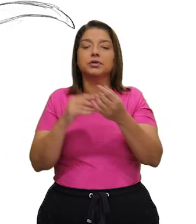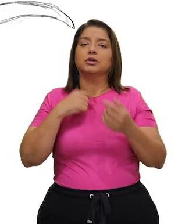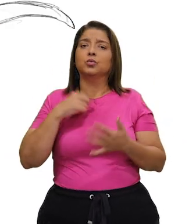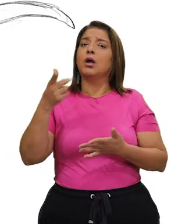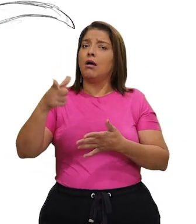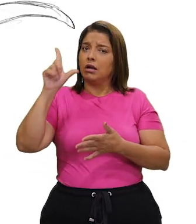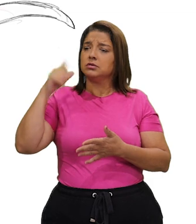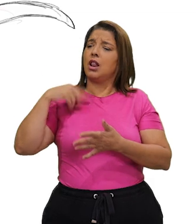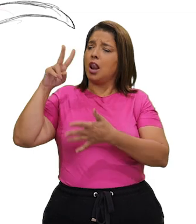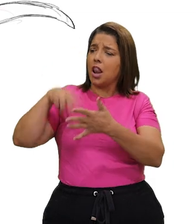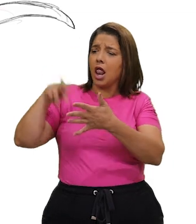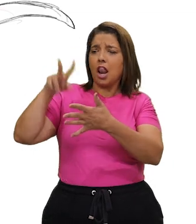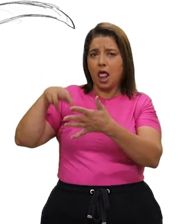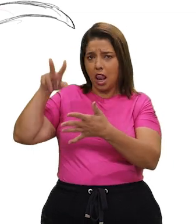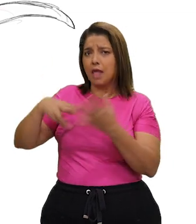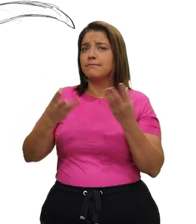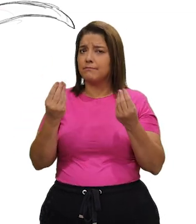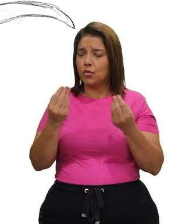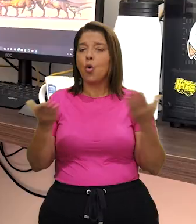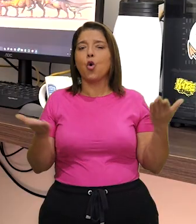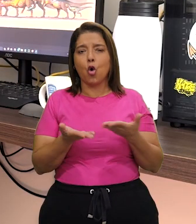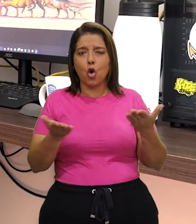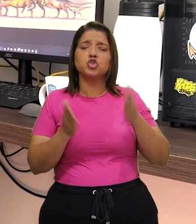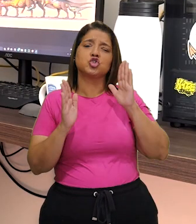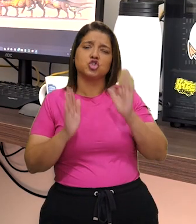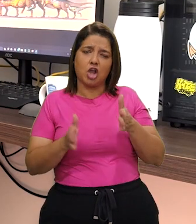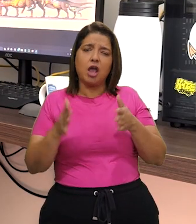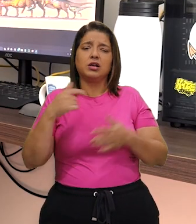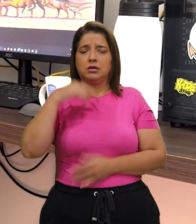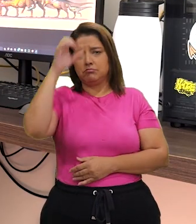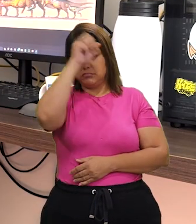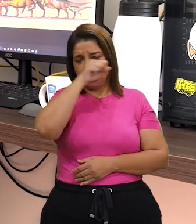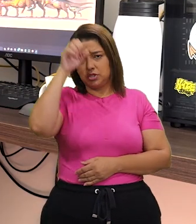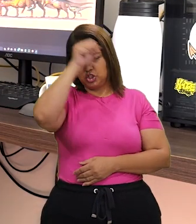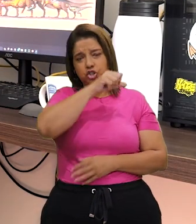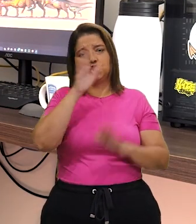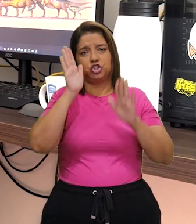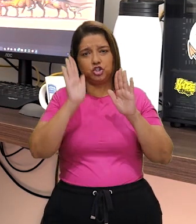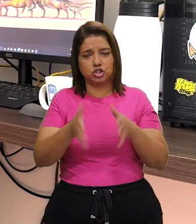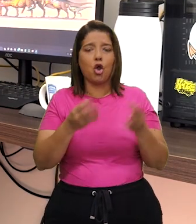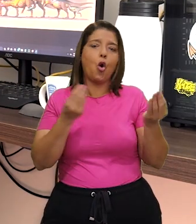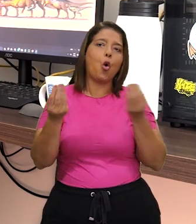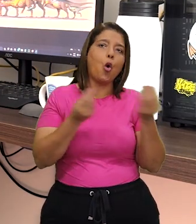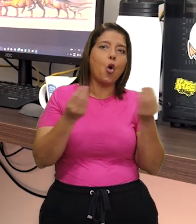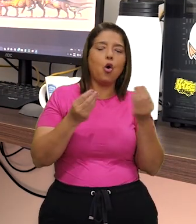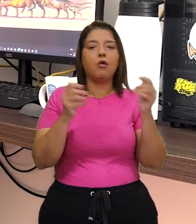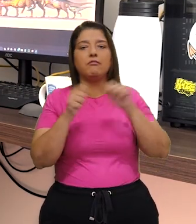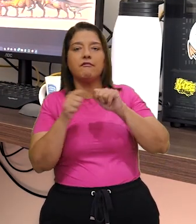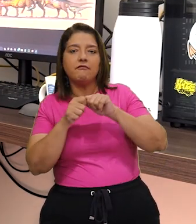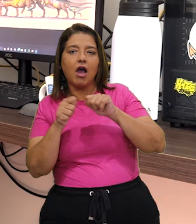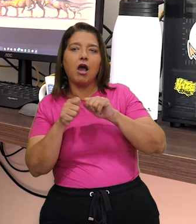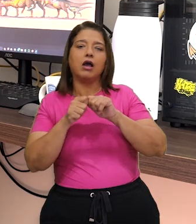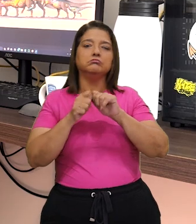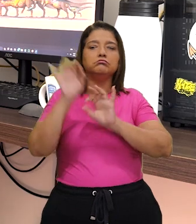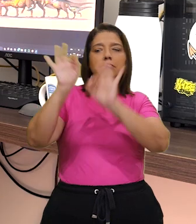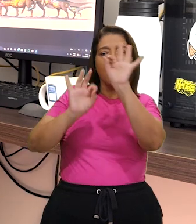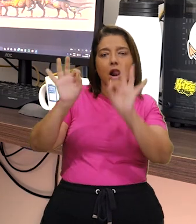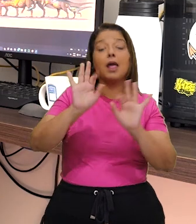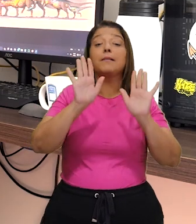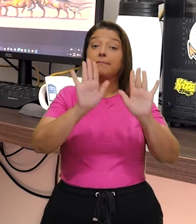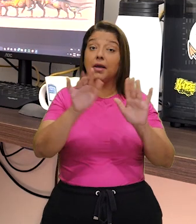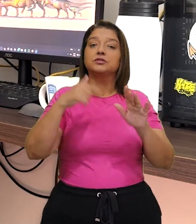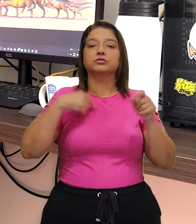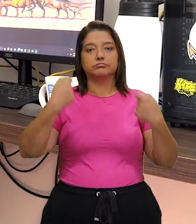em dia eu já tenho mais mentalizado na cabeça como que é a reconstrução muscular Mas eu ainda pego várias